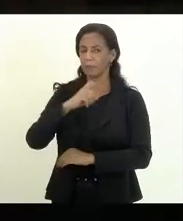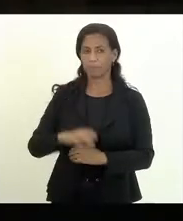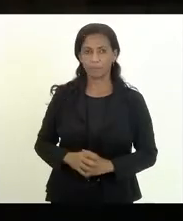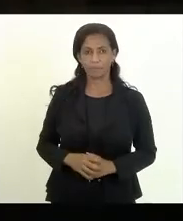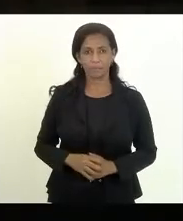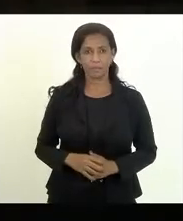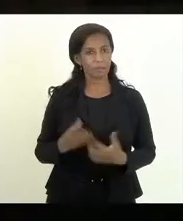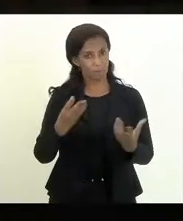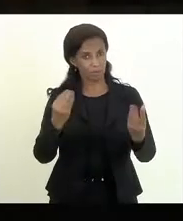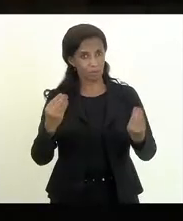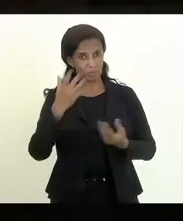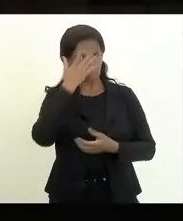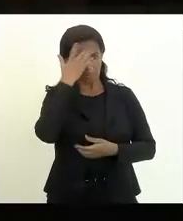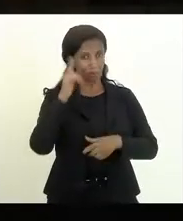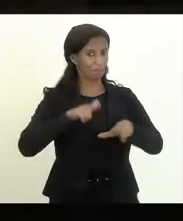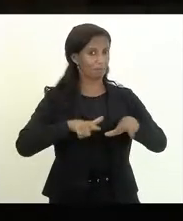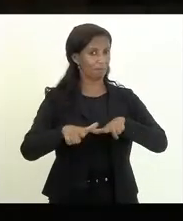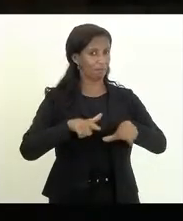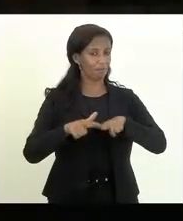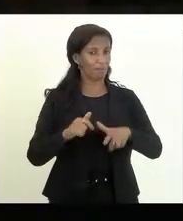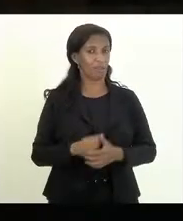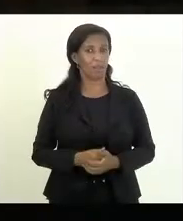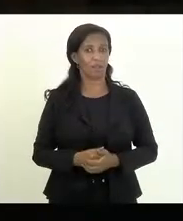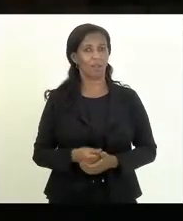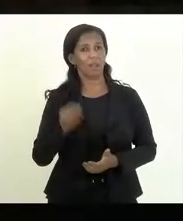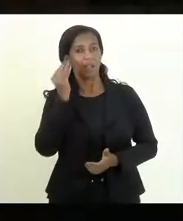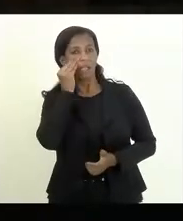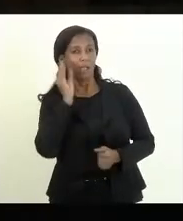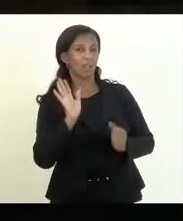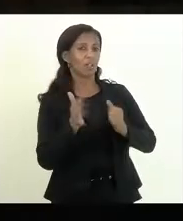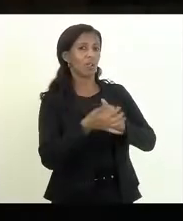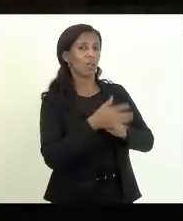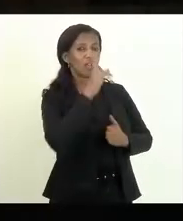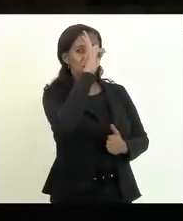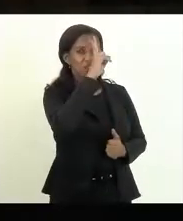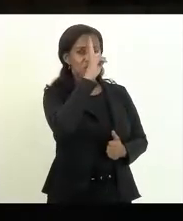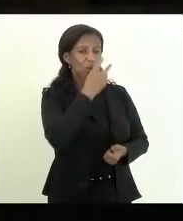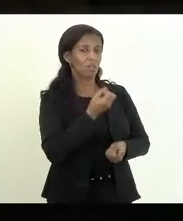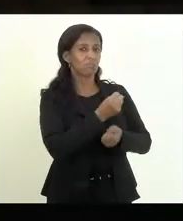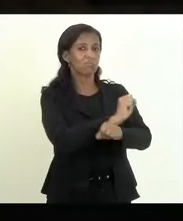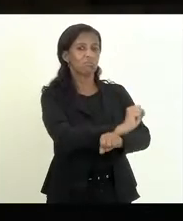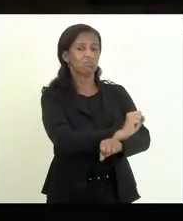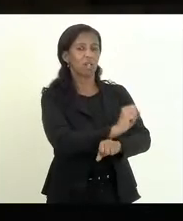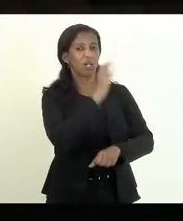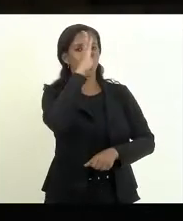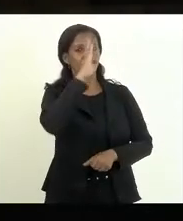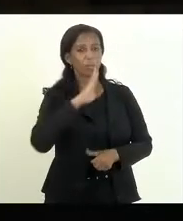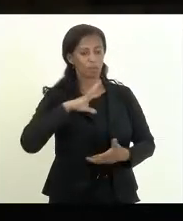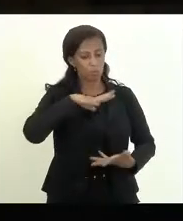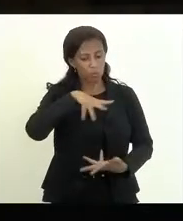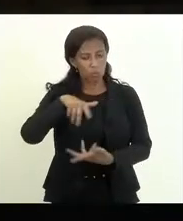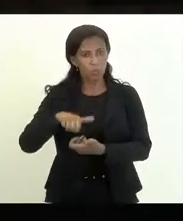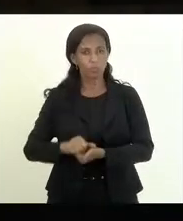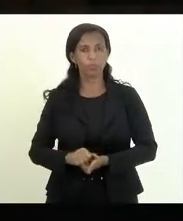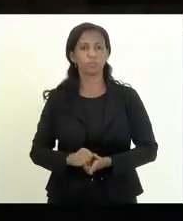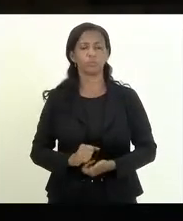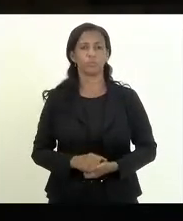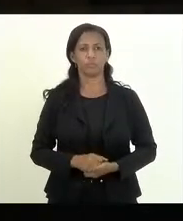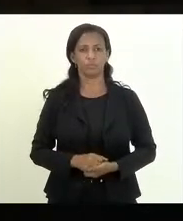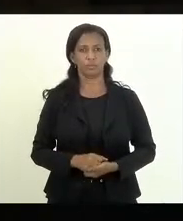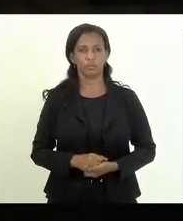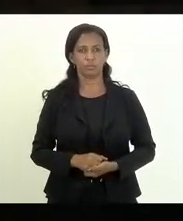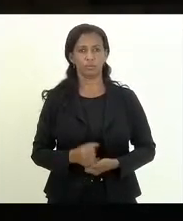muita gente trabalha para tentar esconder a história da escravidão no Brasil e no mundo.